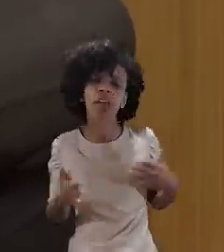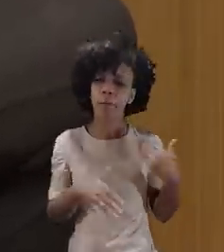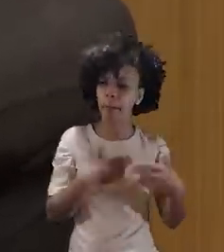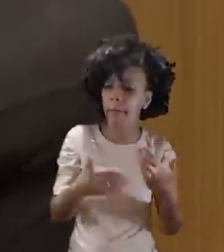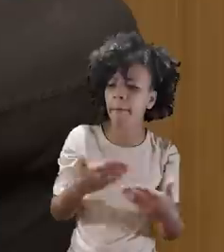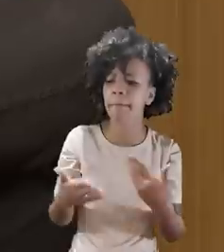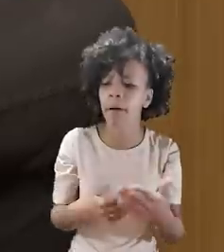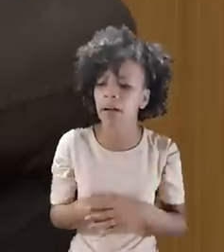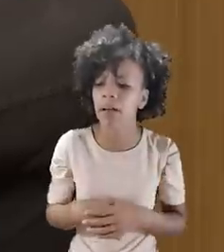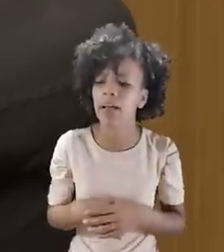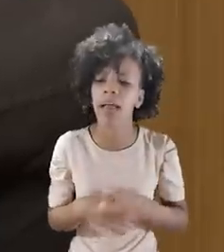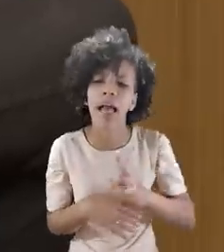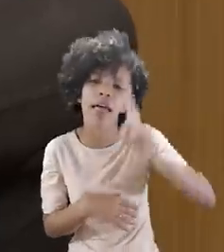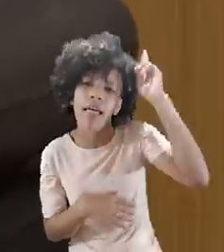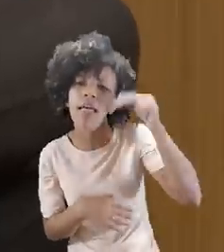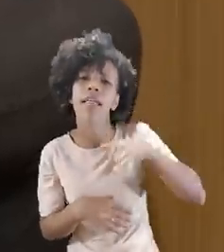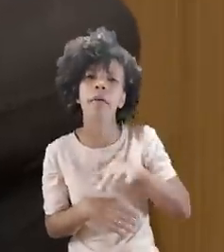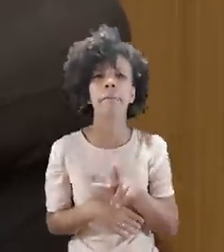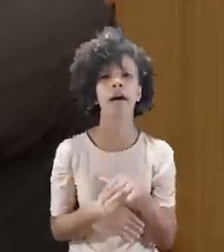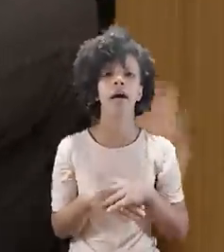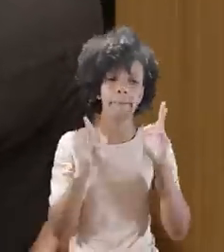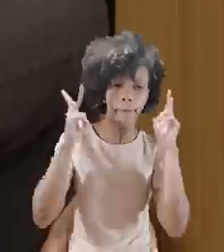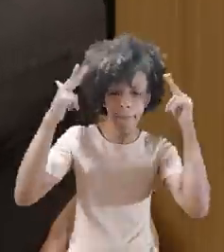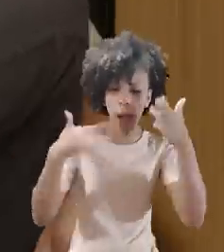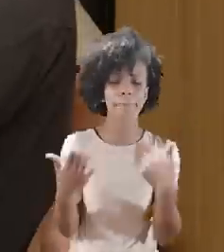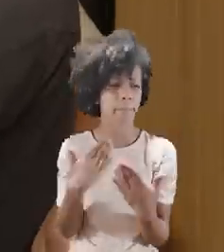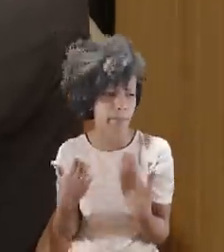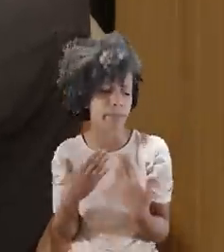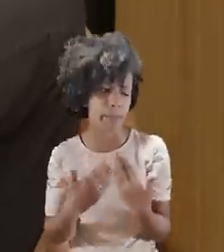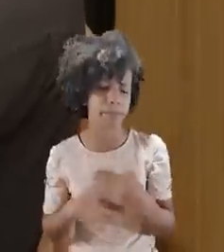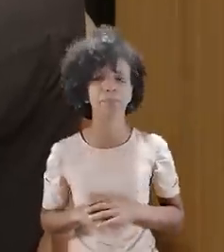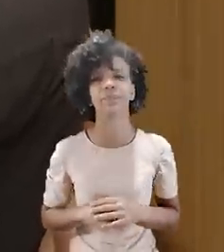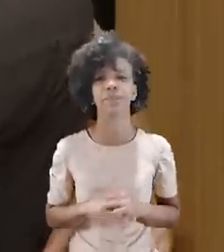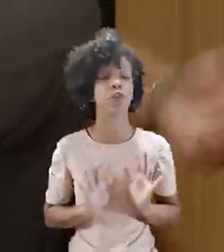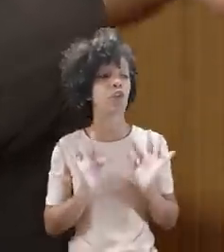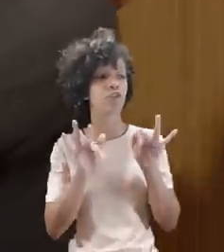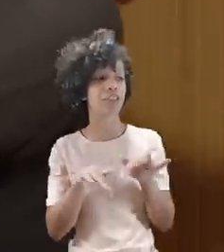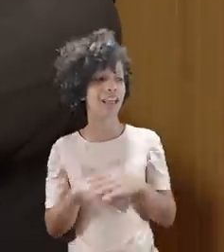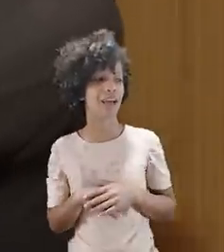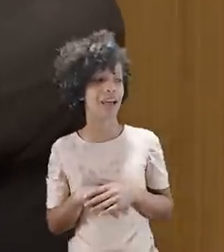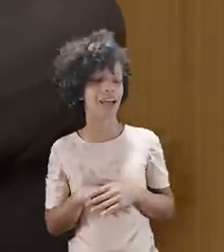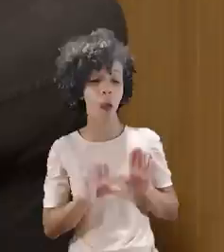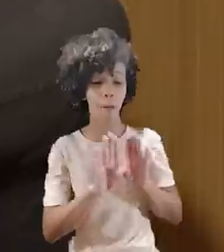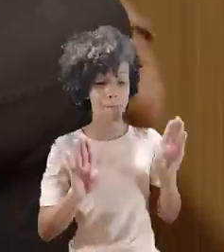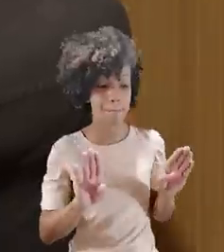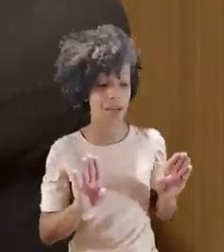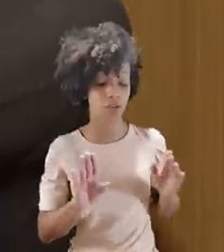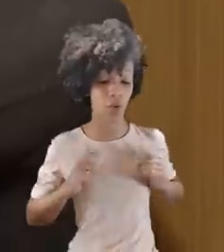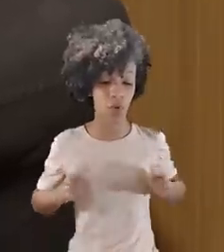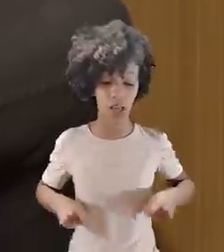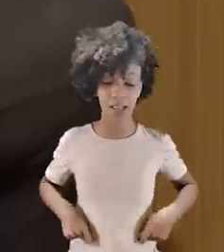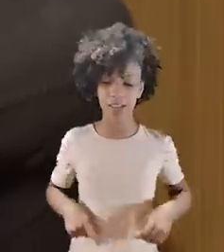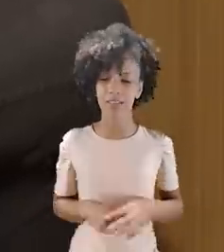papá E aí Neymar manhã para cortar o cabelo dele trocando uma ideia finalzinho eu na porta que aguentar sozinho